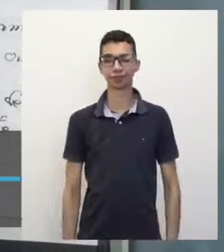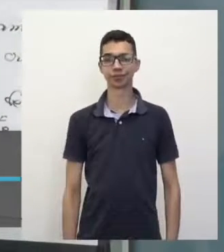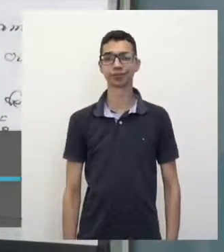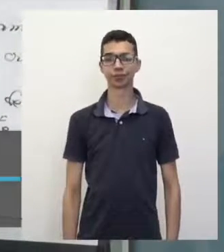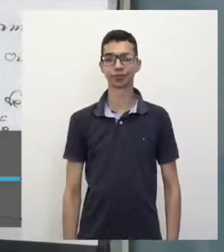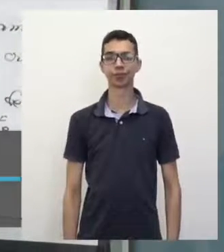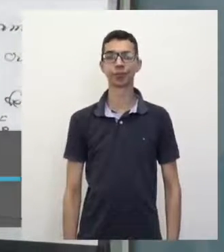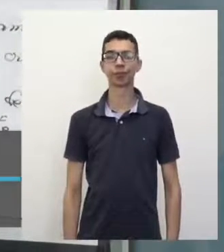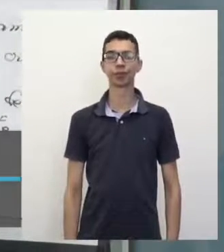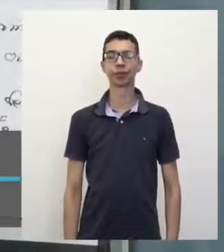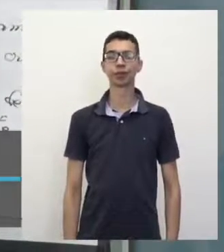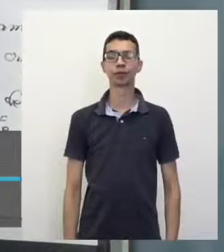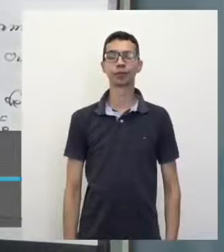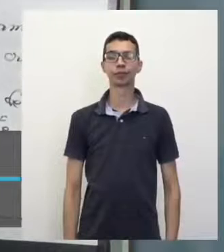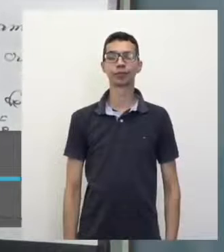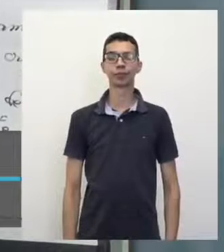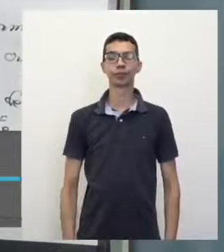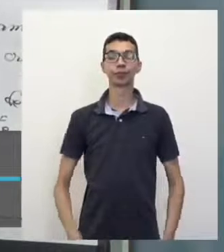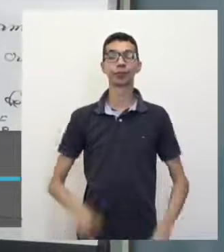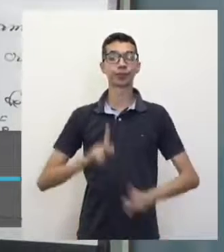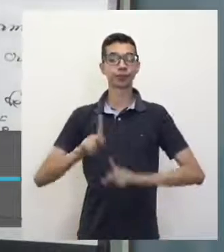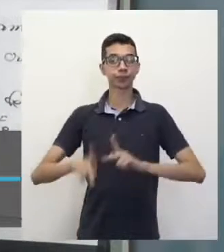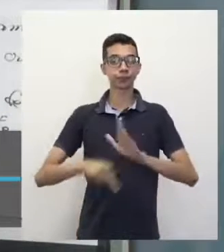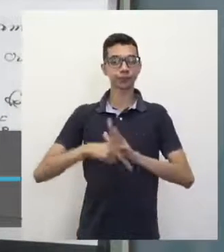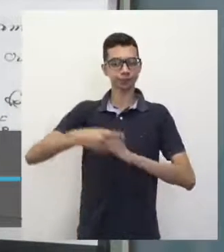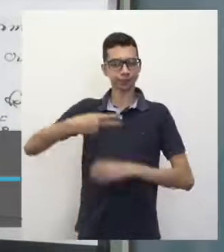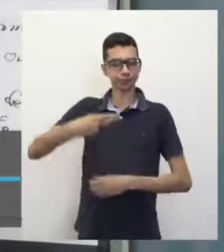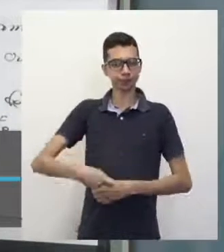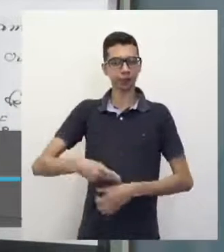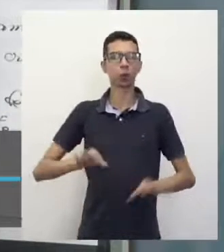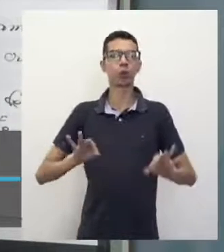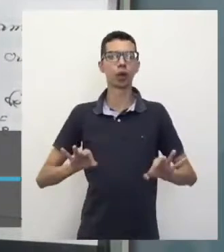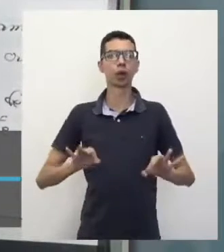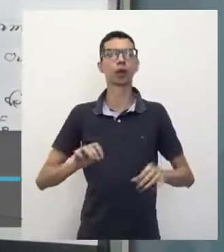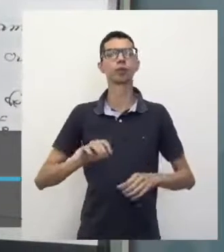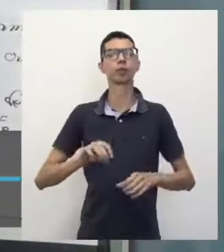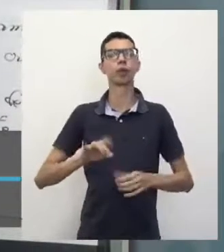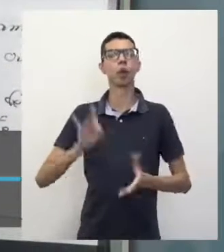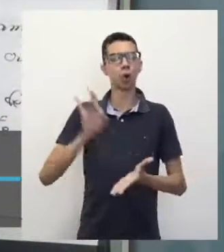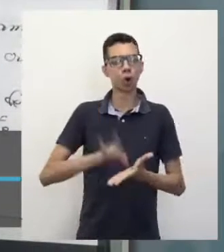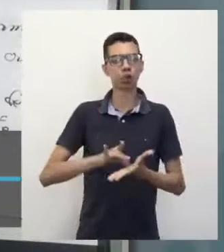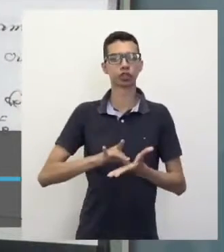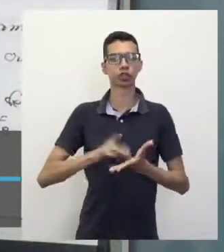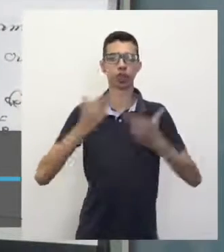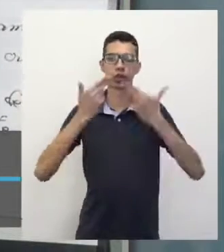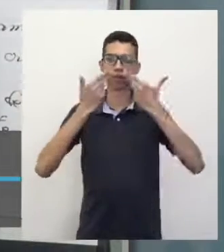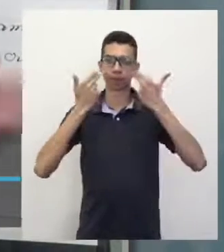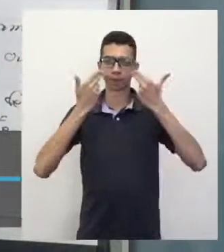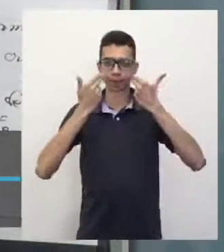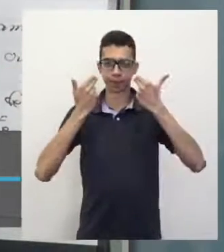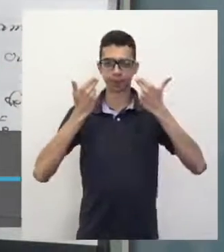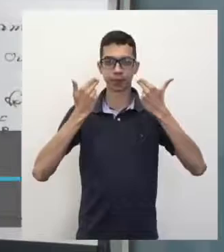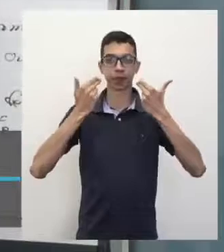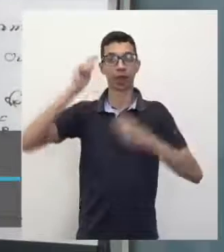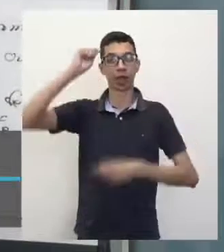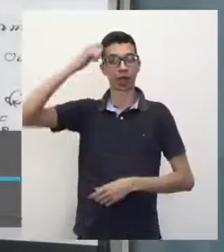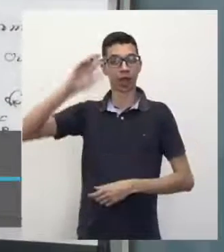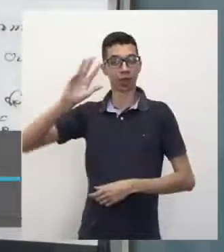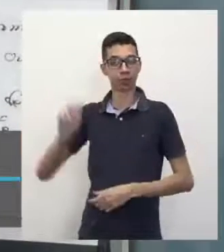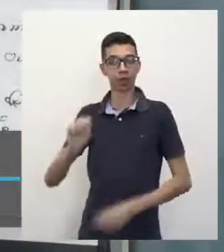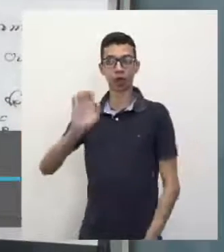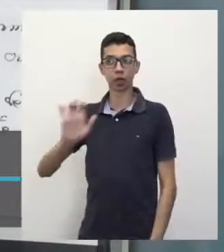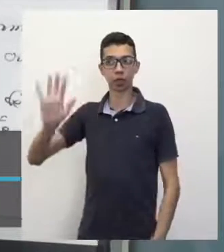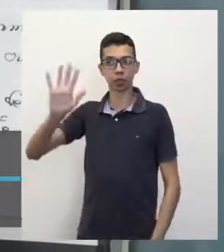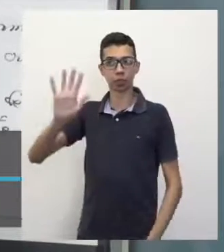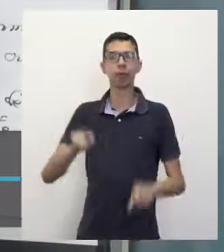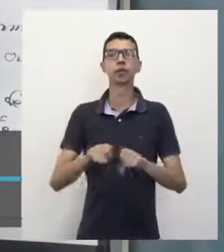de formação original do povo brasileiro, que é a matriz indígena, africana e europeia, né, de modo geral, nós também